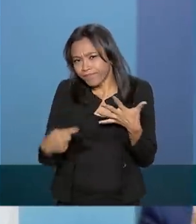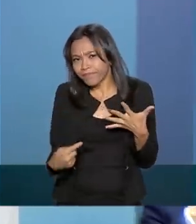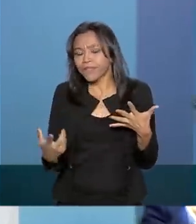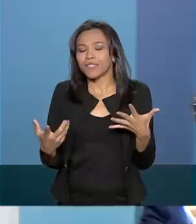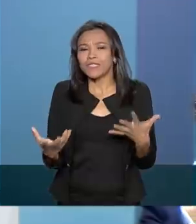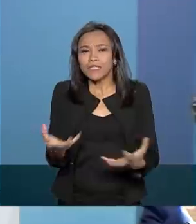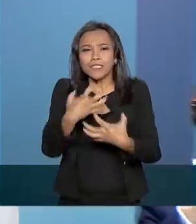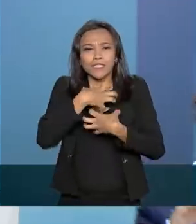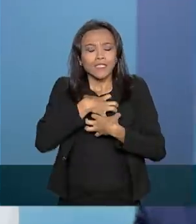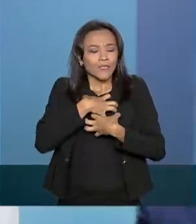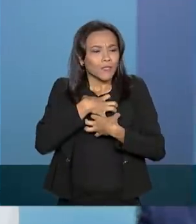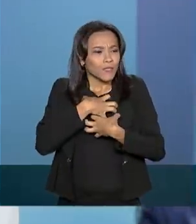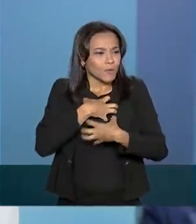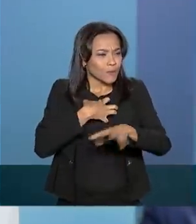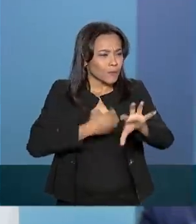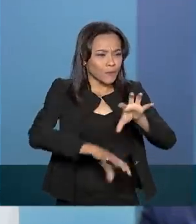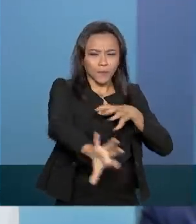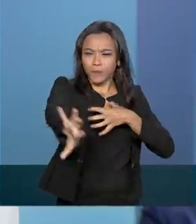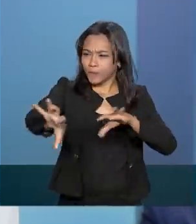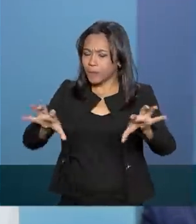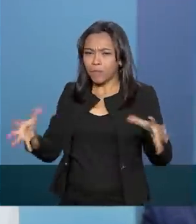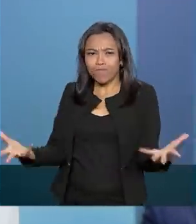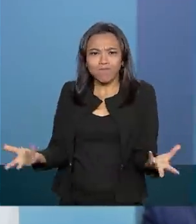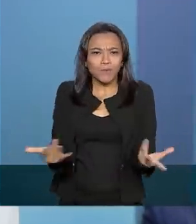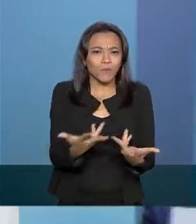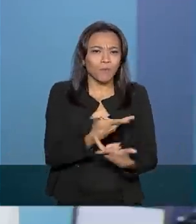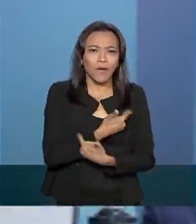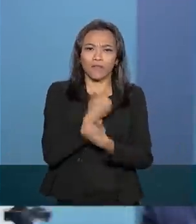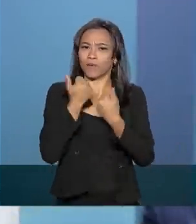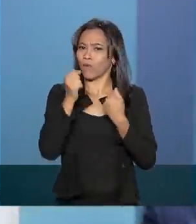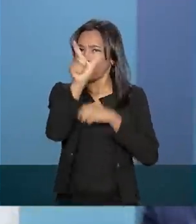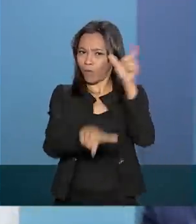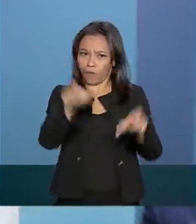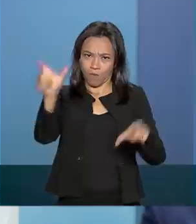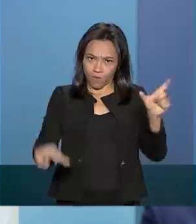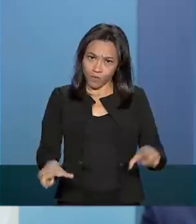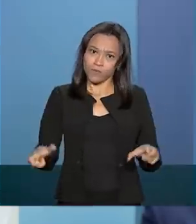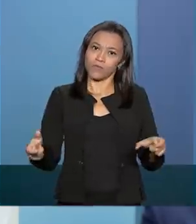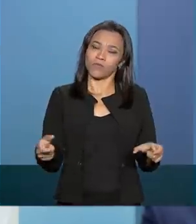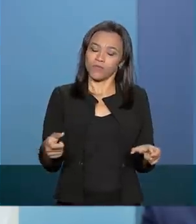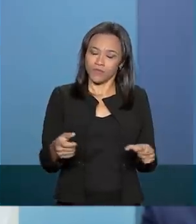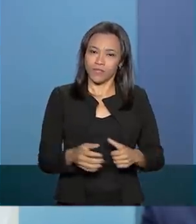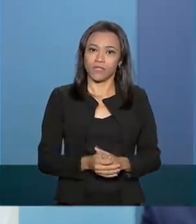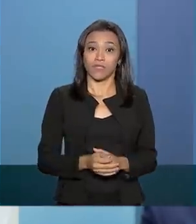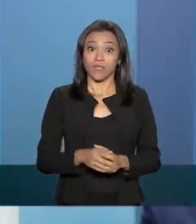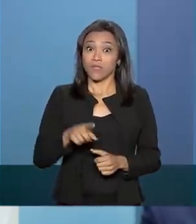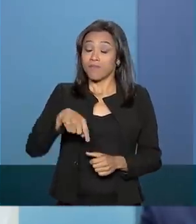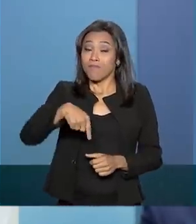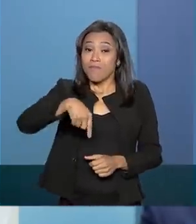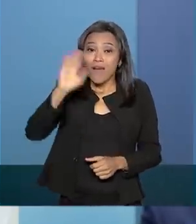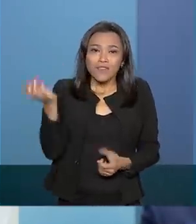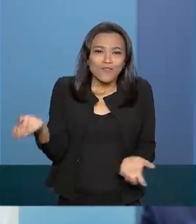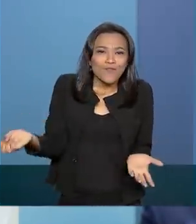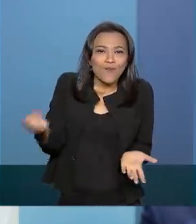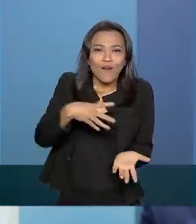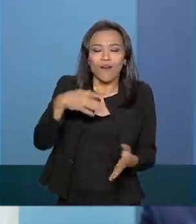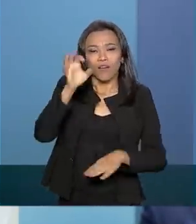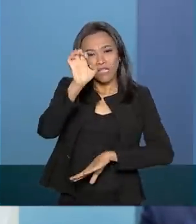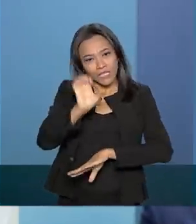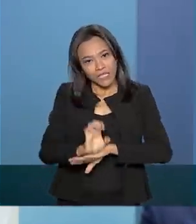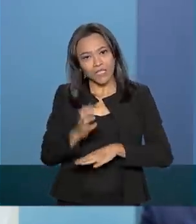Senti o calor de um povo maravilhoso, de um dos mais jovens estados do